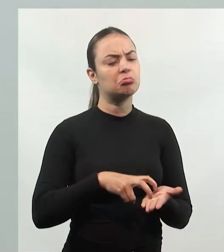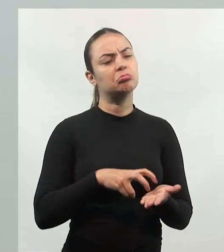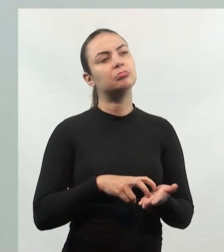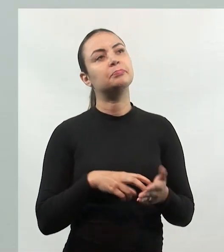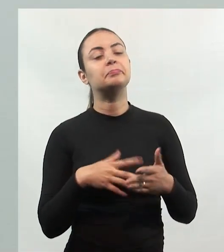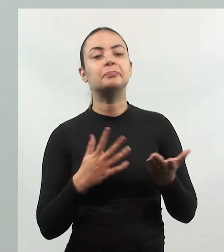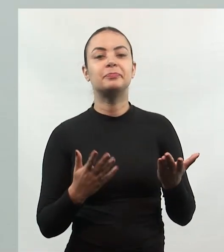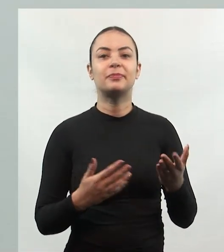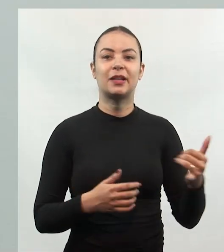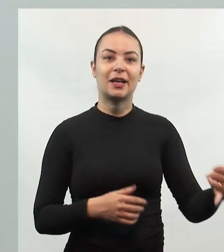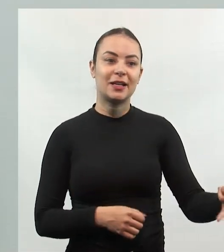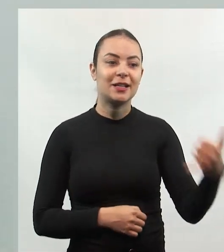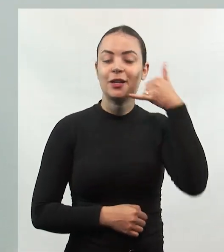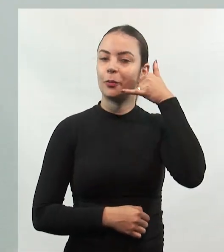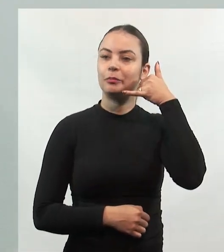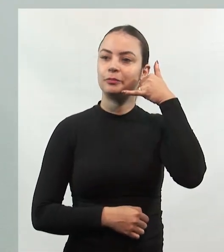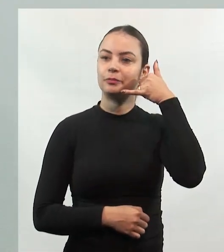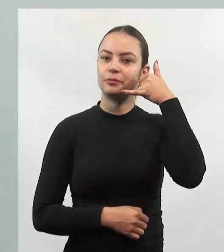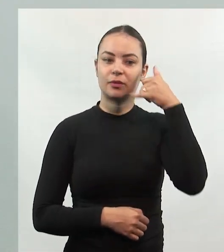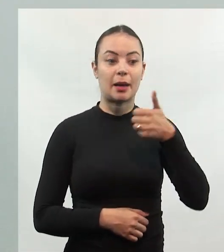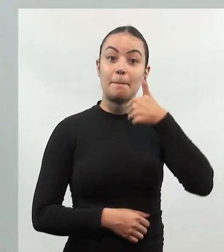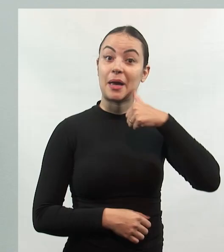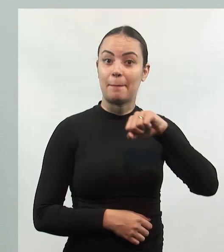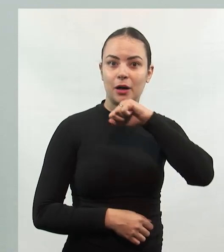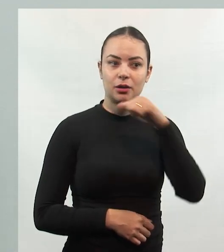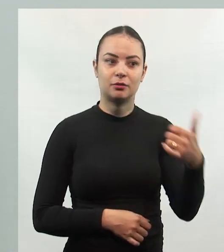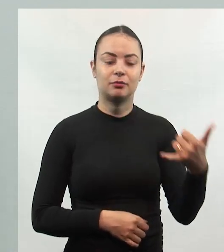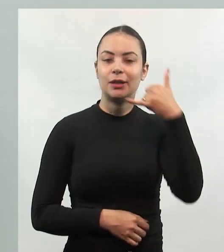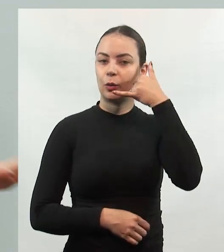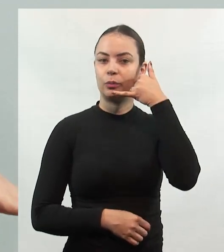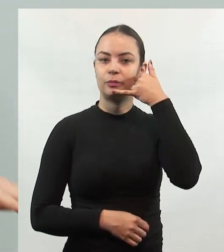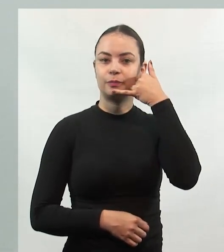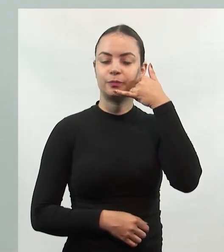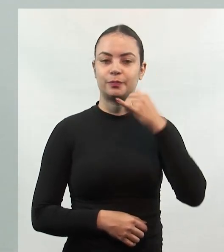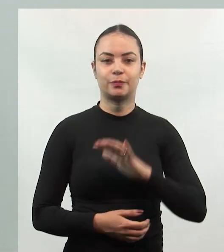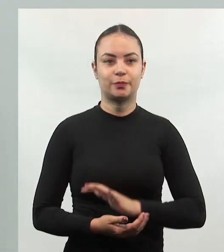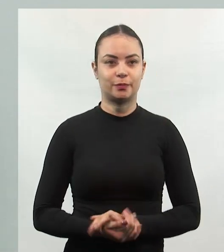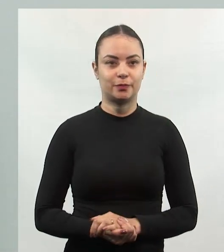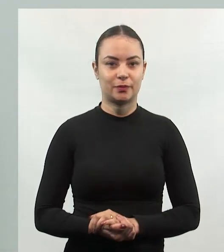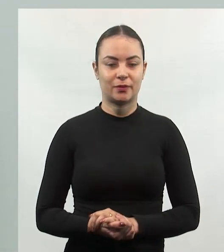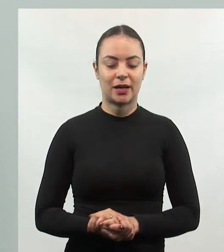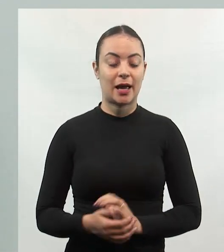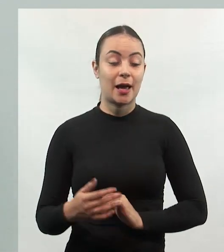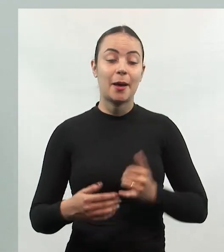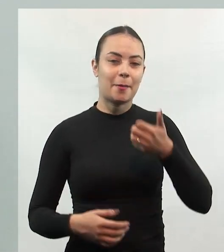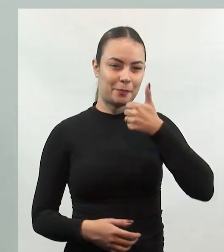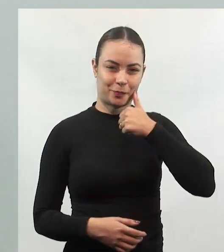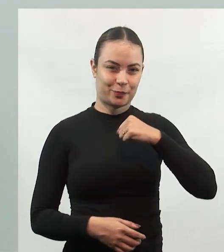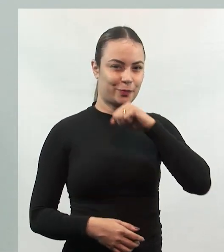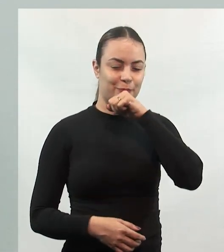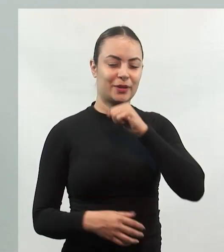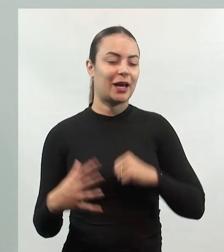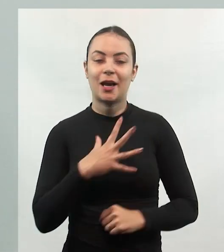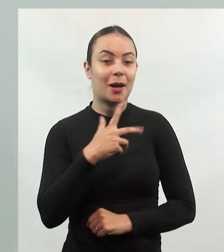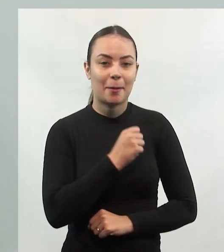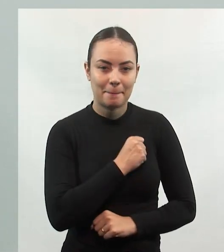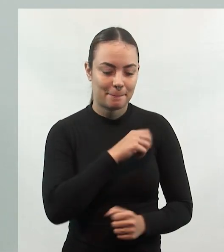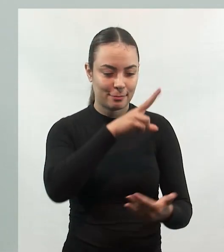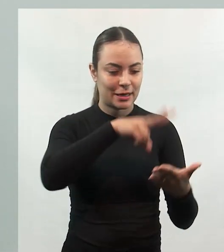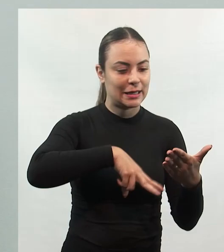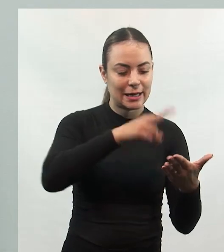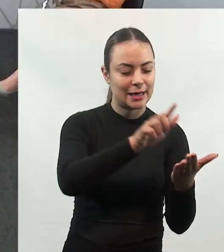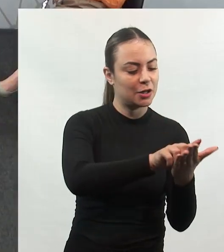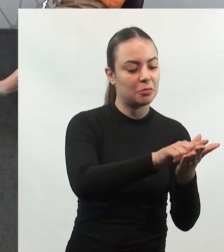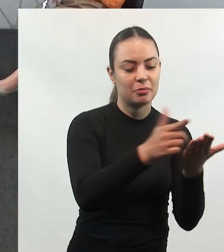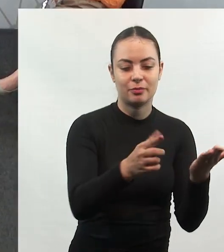eu estagiava de manhã, já levava a marmitinha, almoçava na Uni e ficava para estudar à tarde. E aí, uma bela manhã, minha mãe liga.